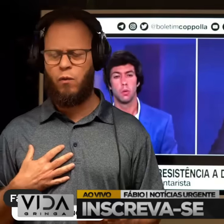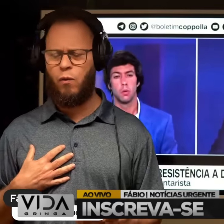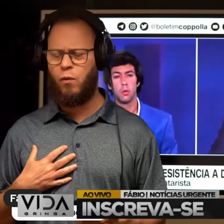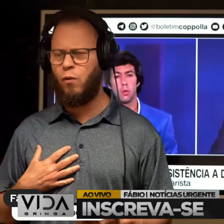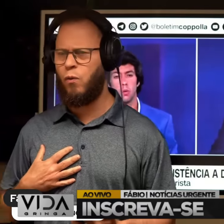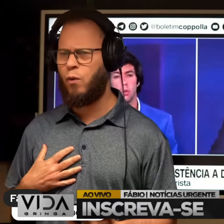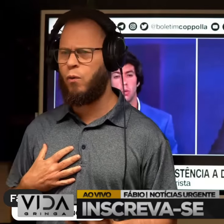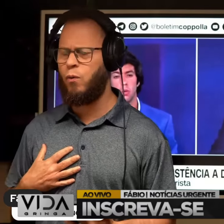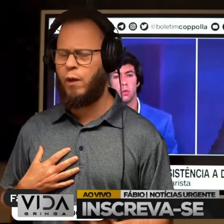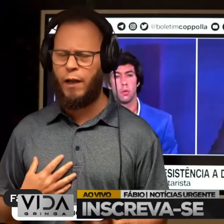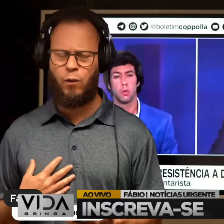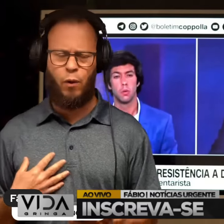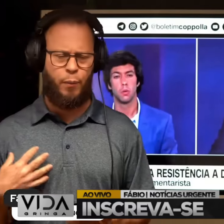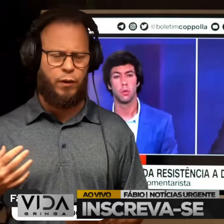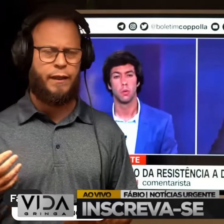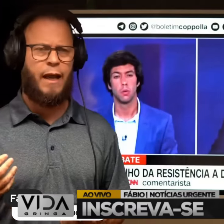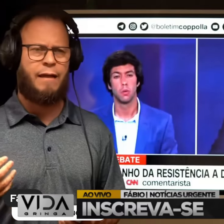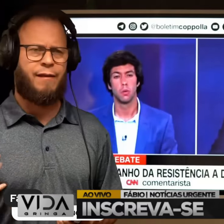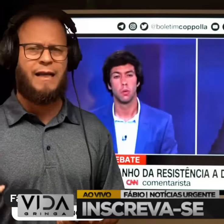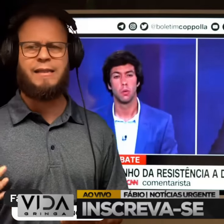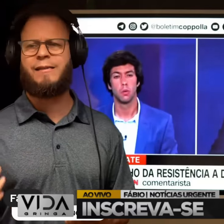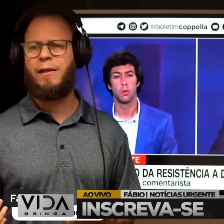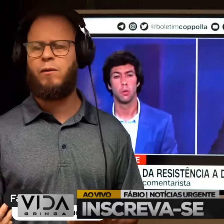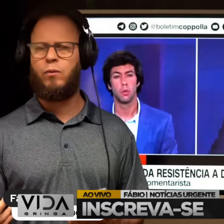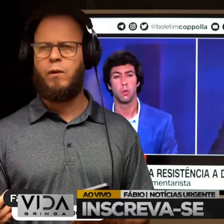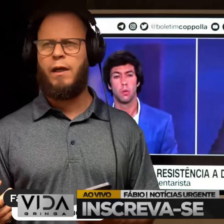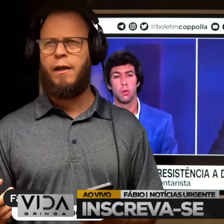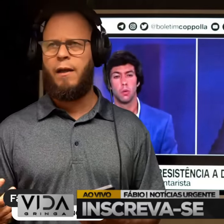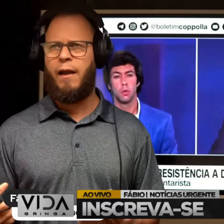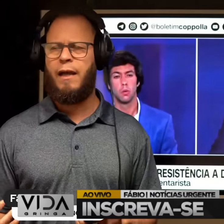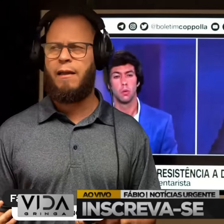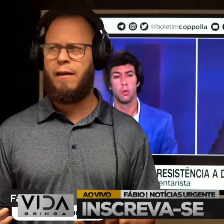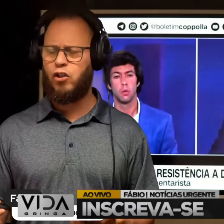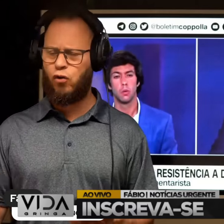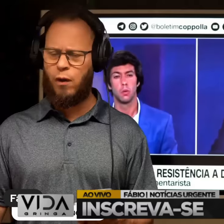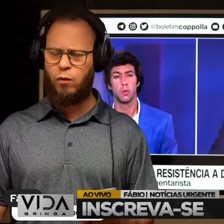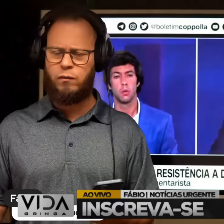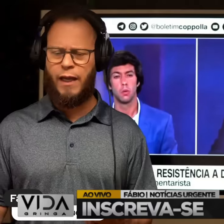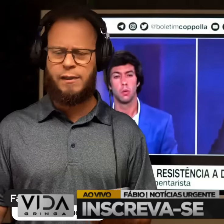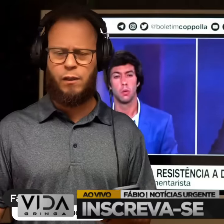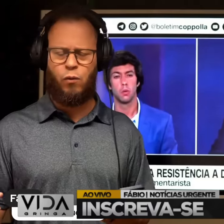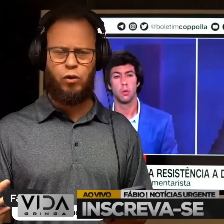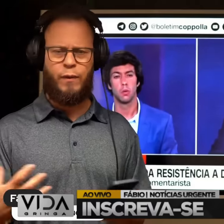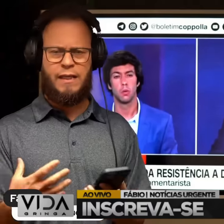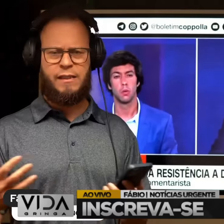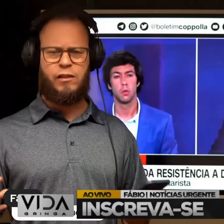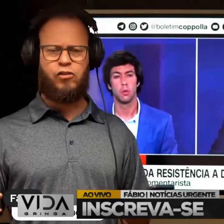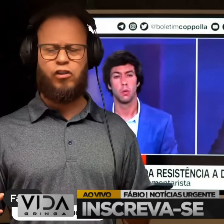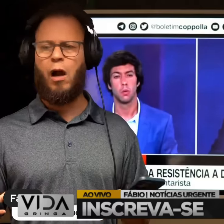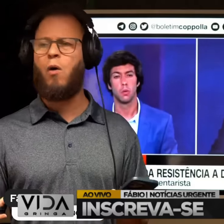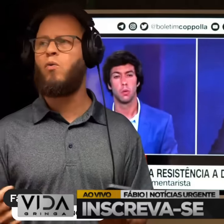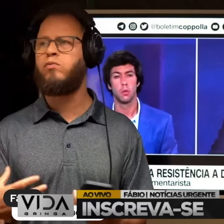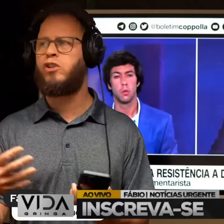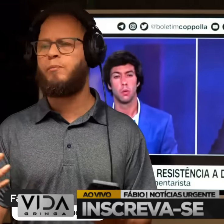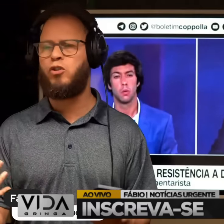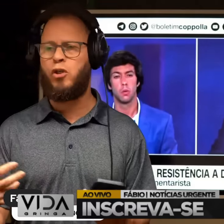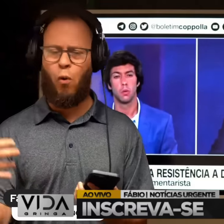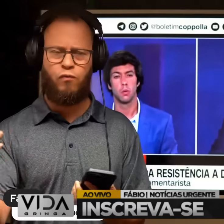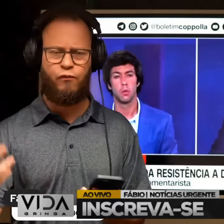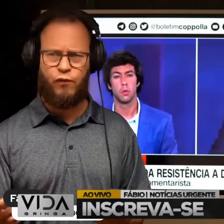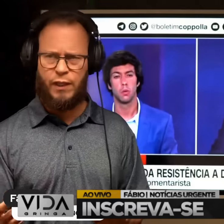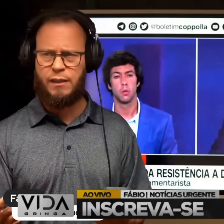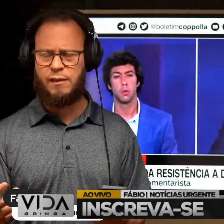ajudar o Caio Coppola, né? A traição, ela só acontece quando existe algum tipo